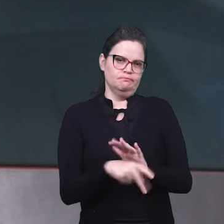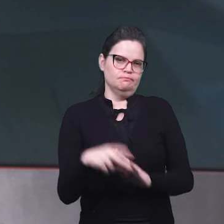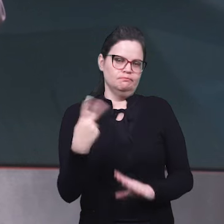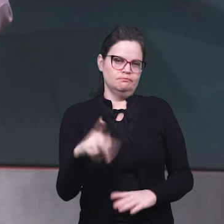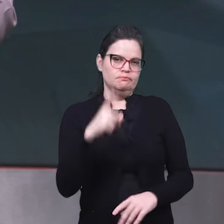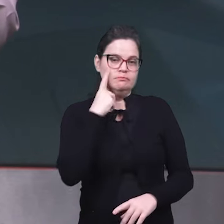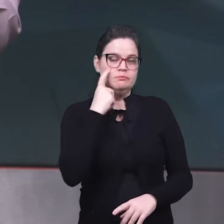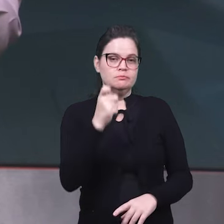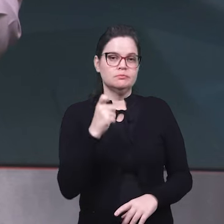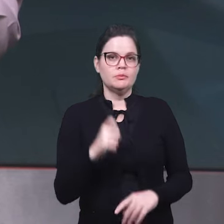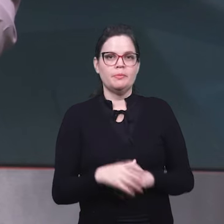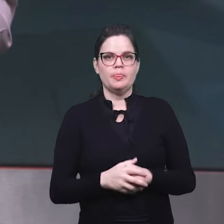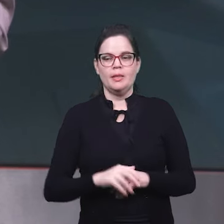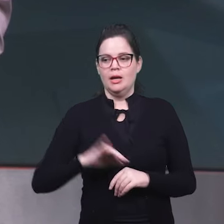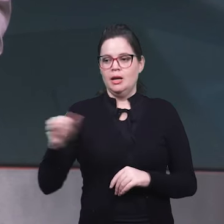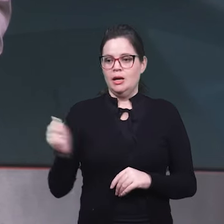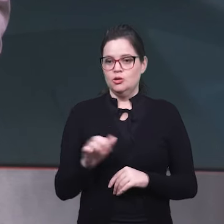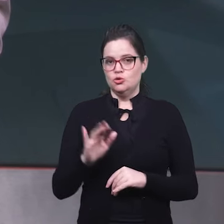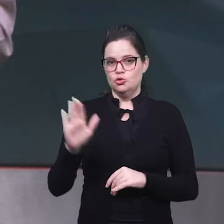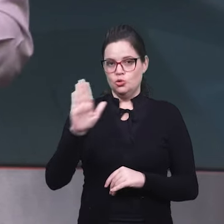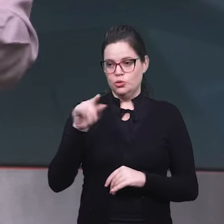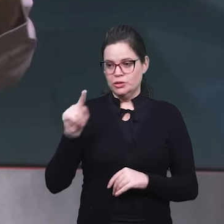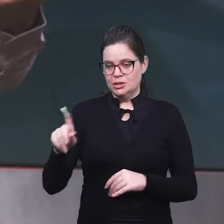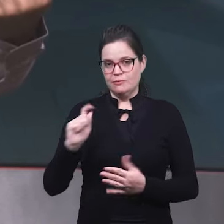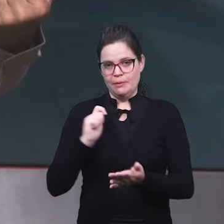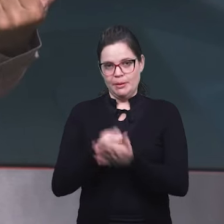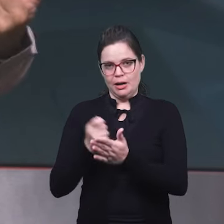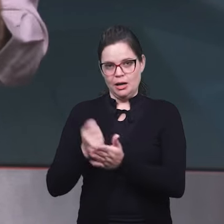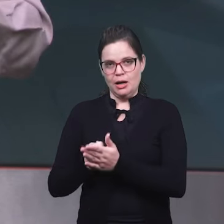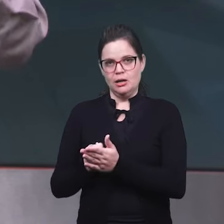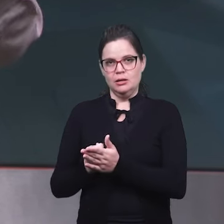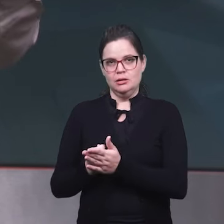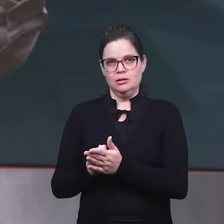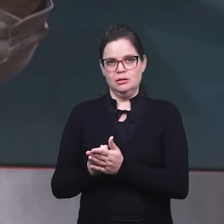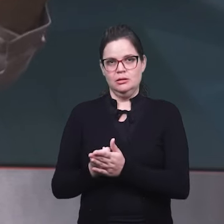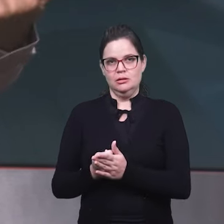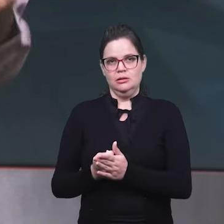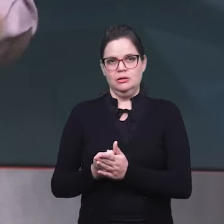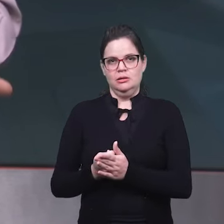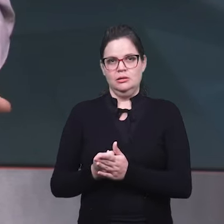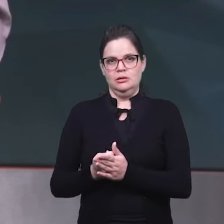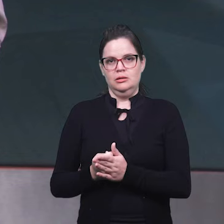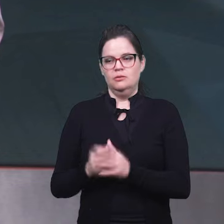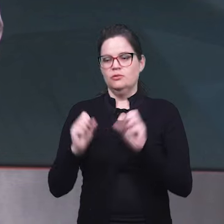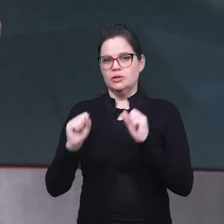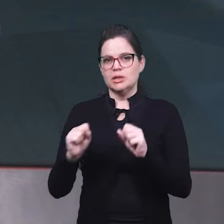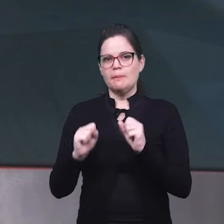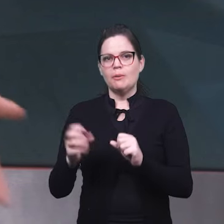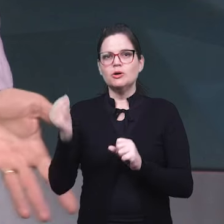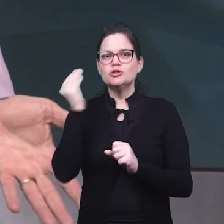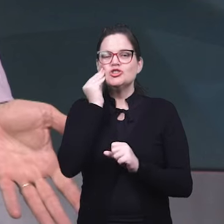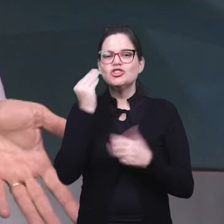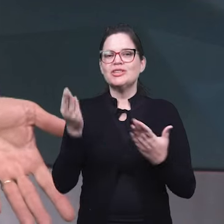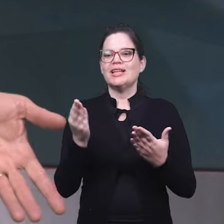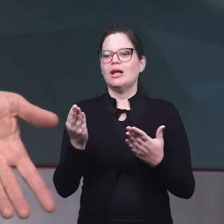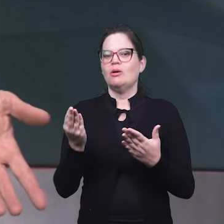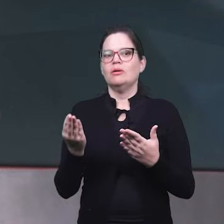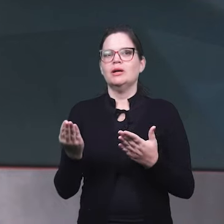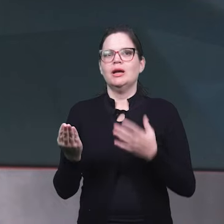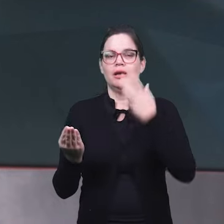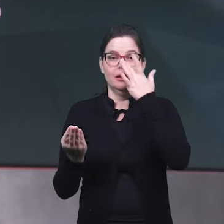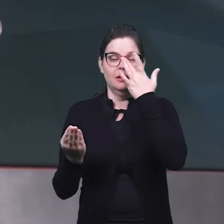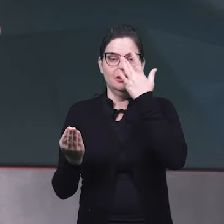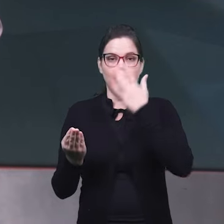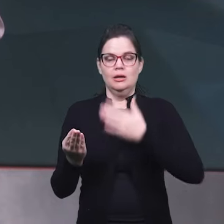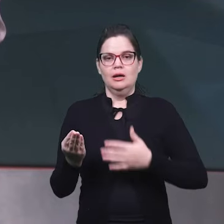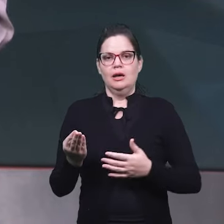e aquele valor do juro que você vai pagar, você pode reverter em desconto por comprar à vista. É uma estratégia